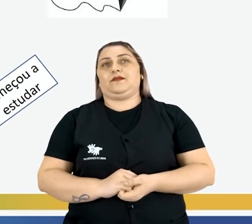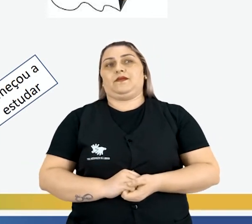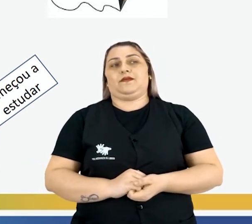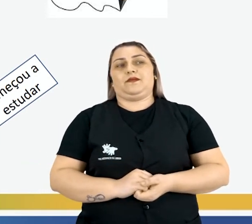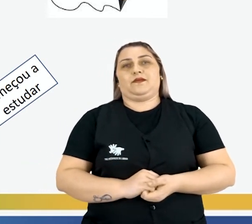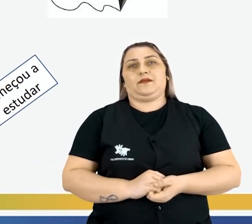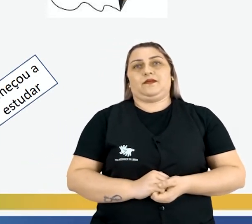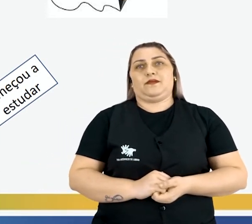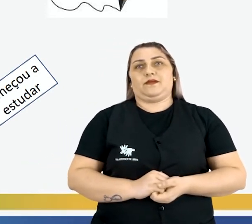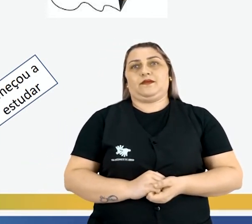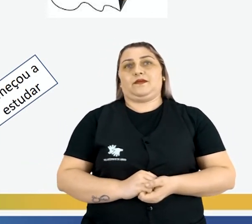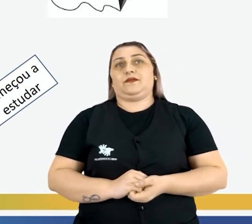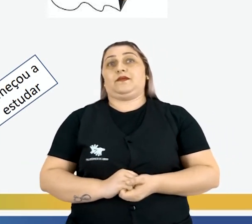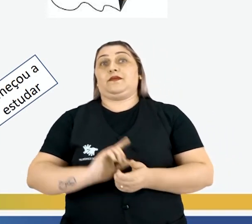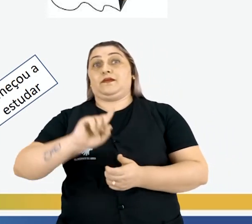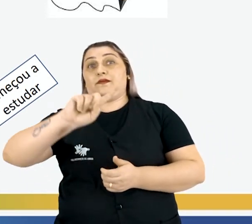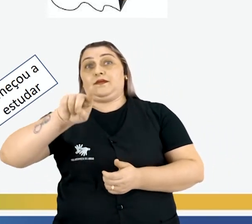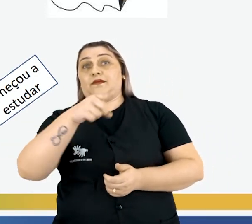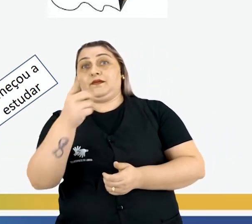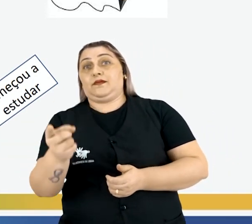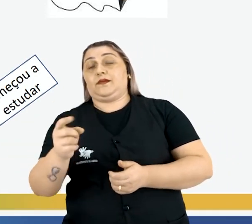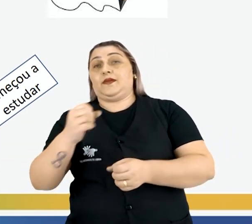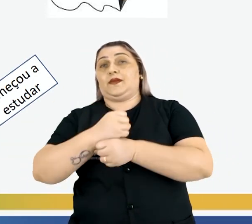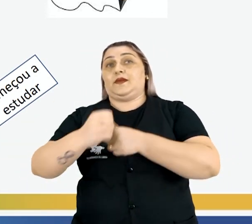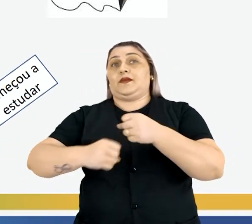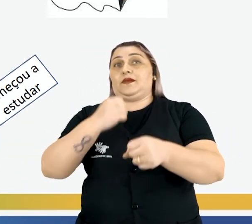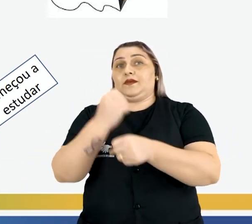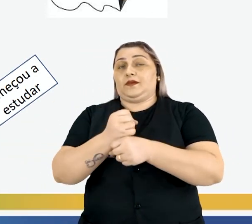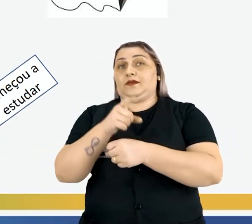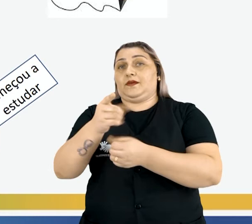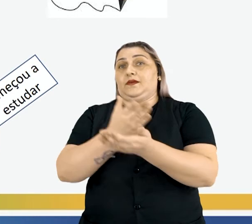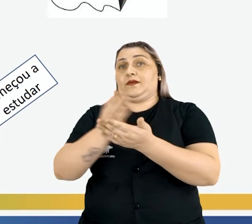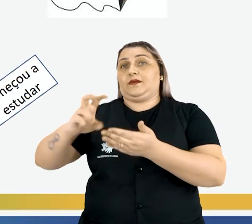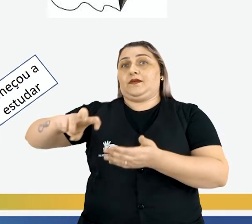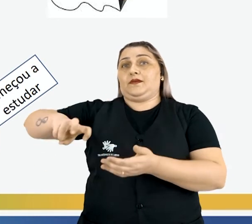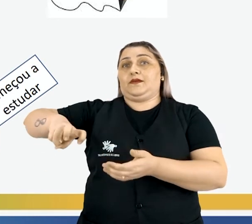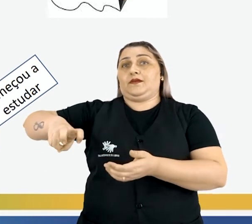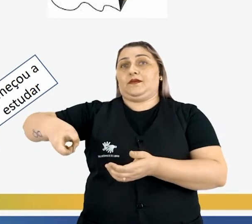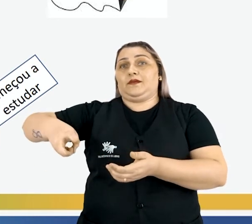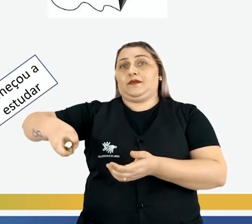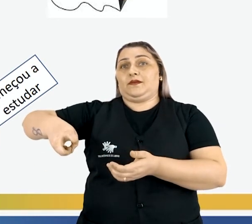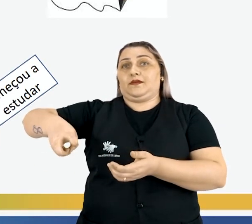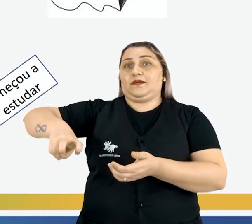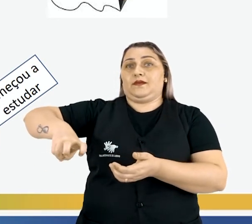Na outra setinha, você vai colocar o ano que você começou a engatinhar.